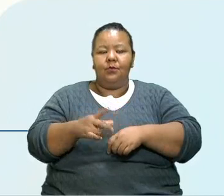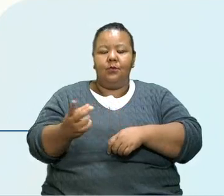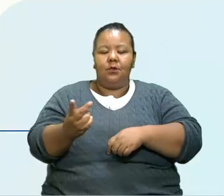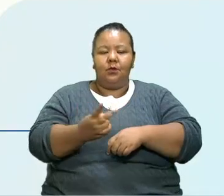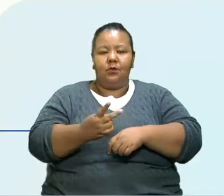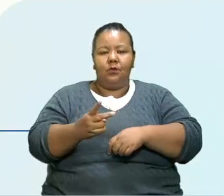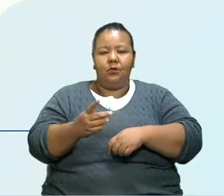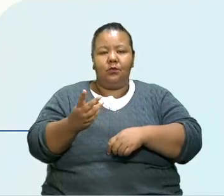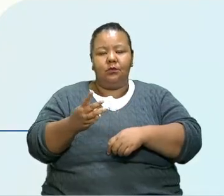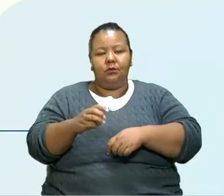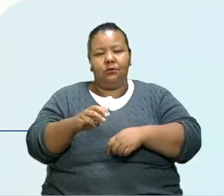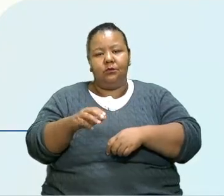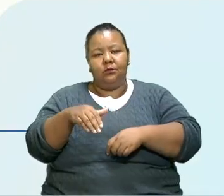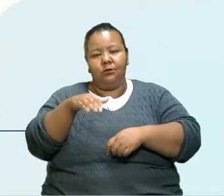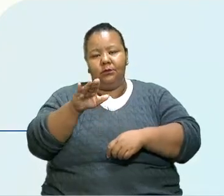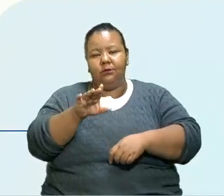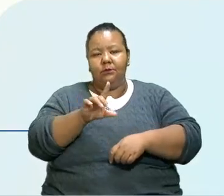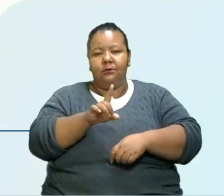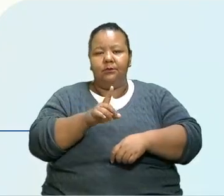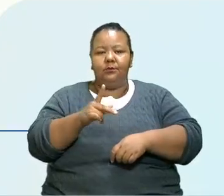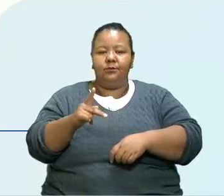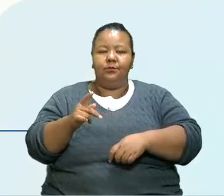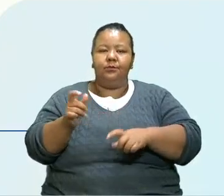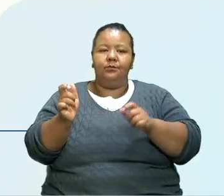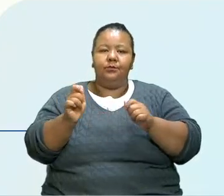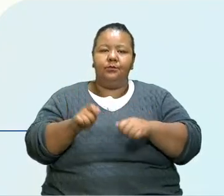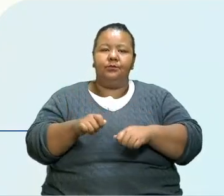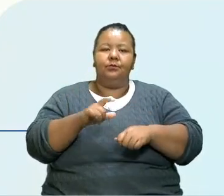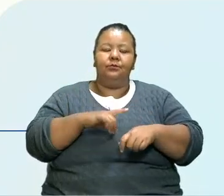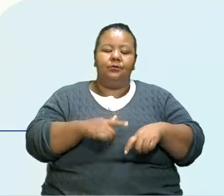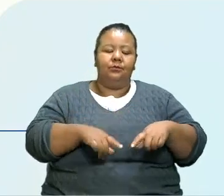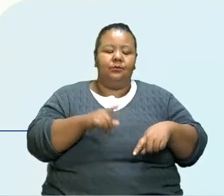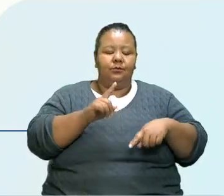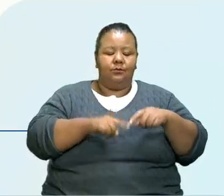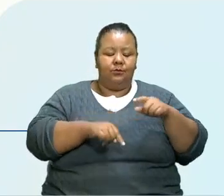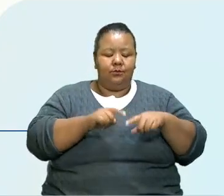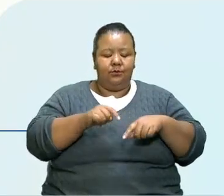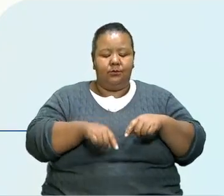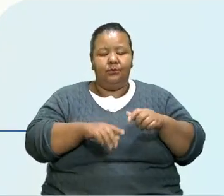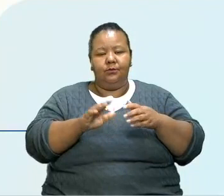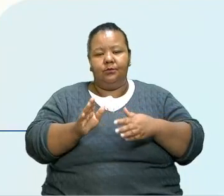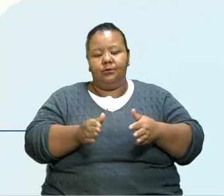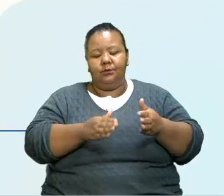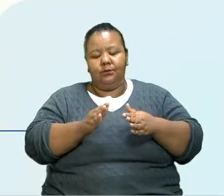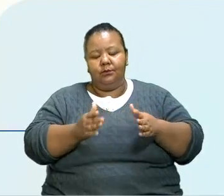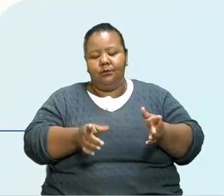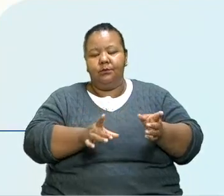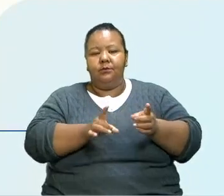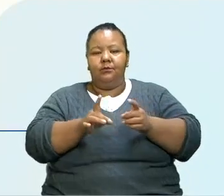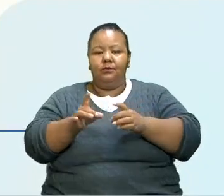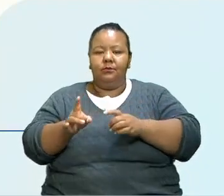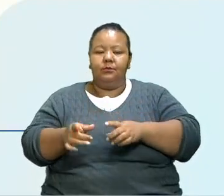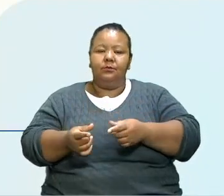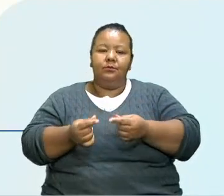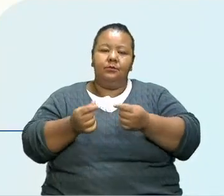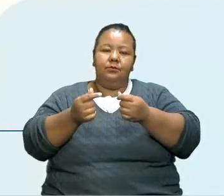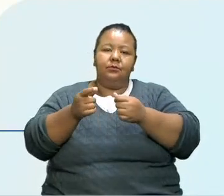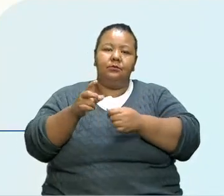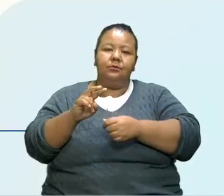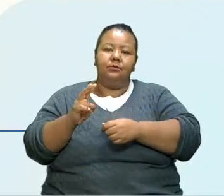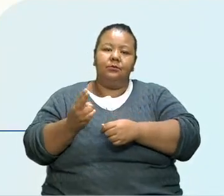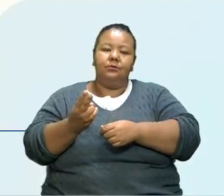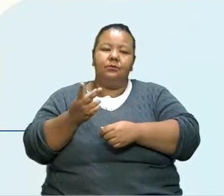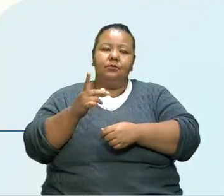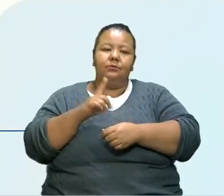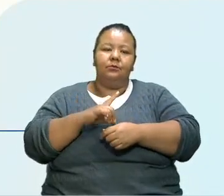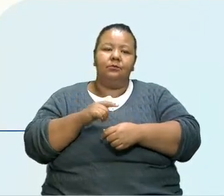dois ou três ou mais departamentos, eu posso ter o de produto, de produção, de vendas, o financeiro, o RH, e com ele eu